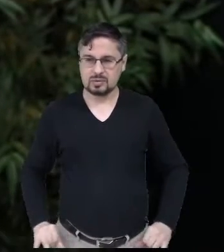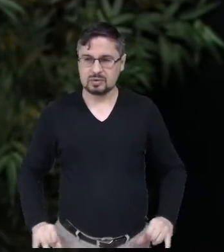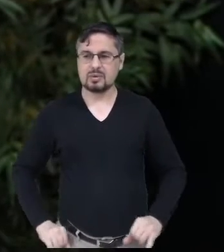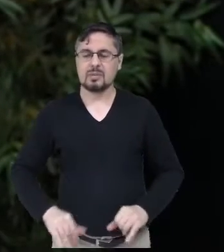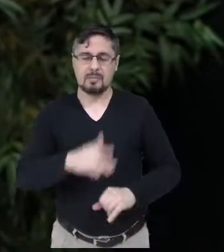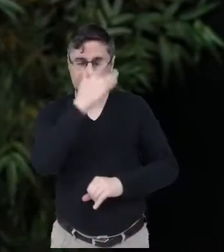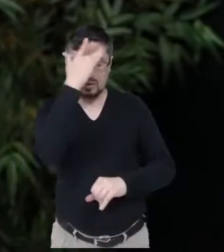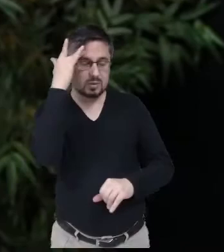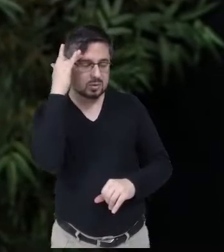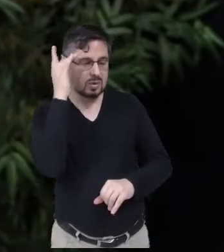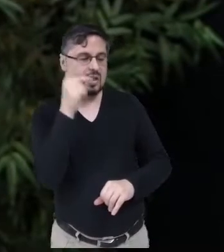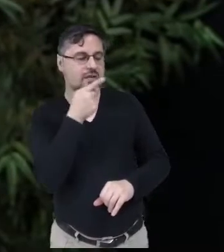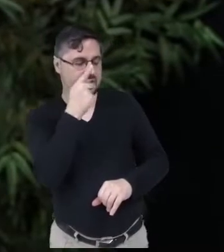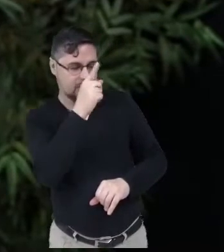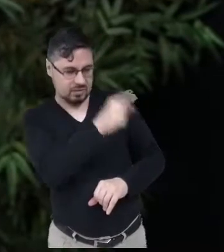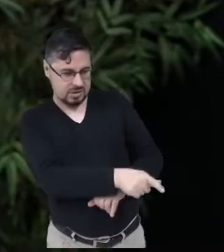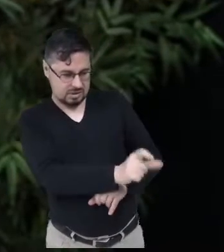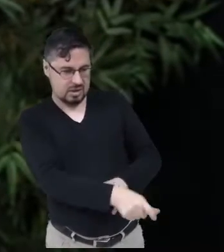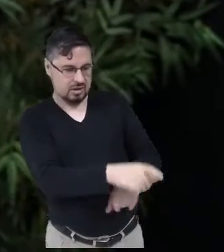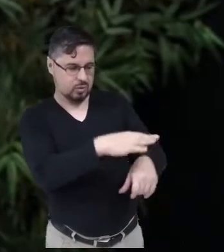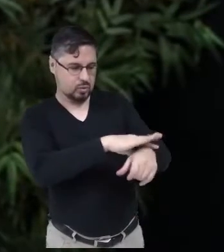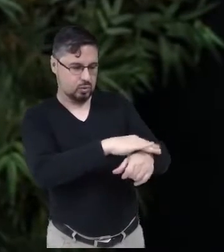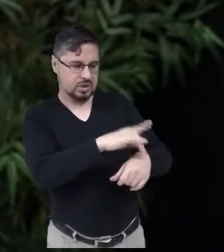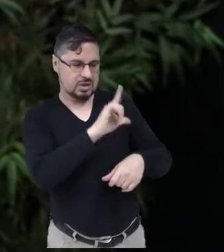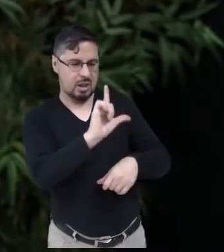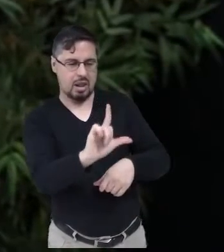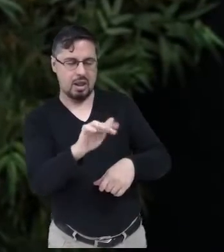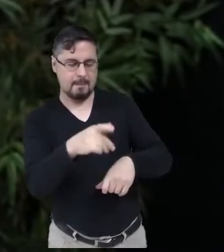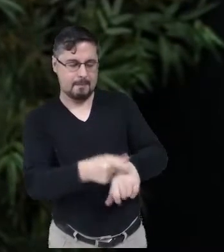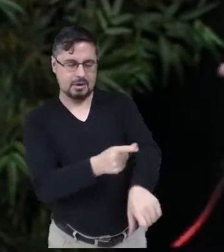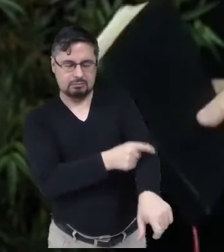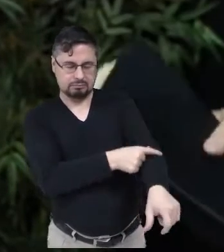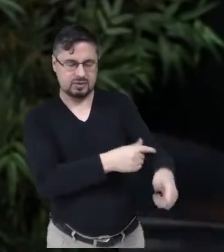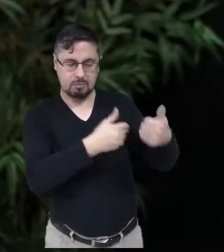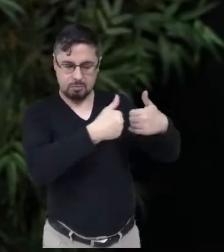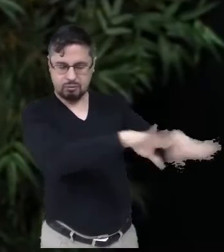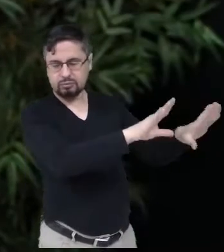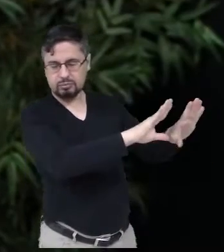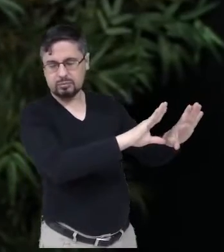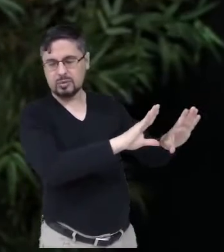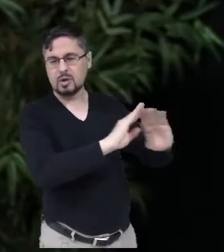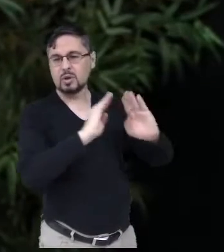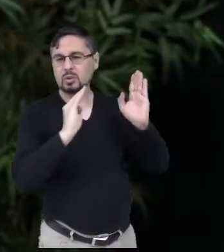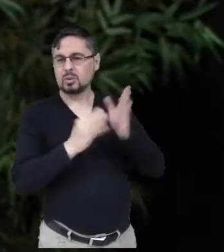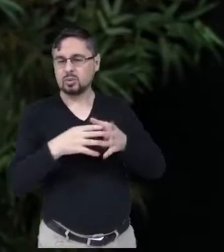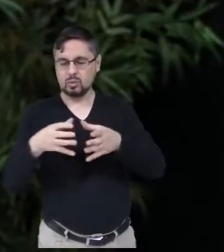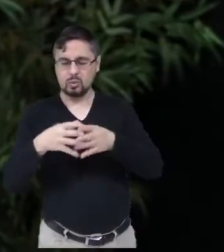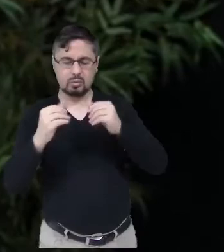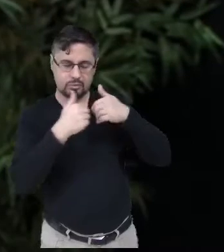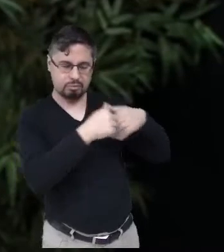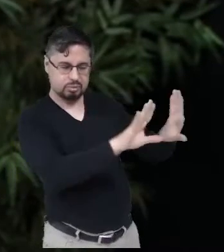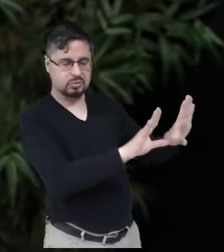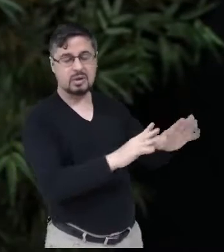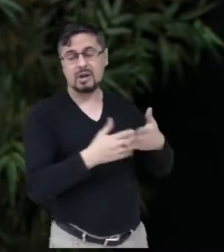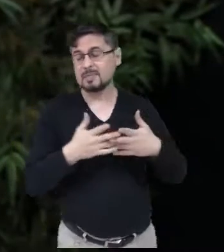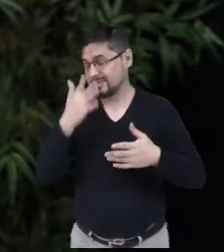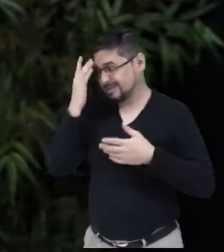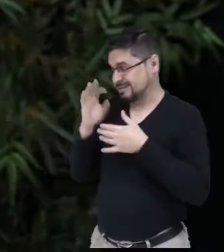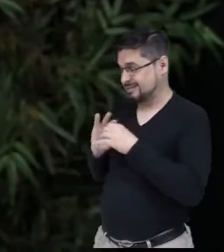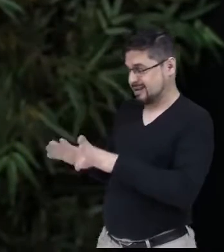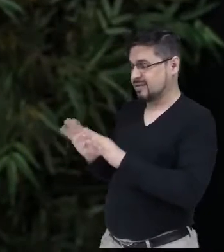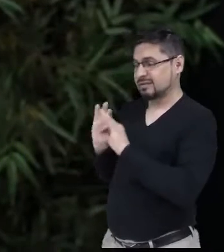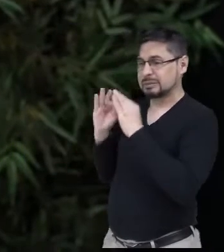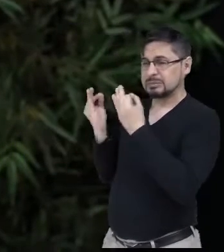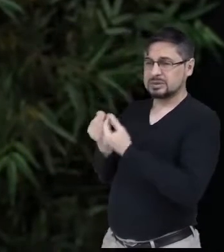determinado, por exemplo, que um homem, uma pessoa tinha lepra, ele era banido da vida social. Ele tinha que deixar a sua família, os seus amigos e viver